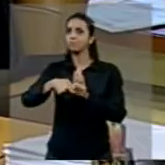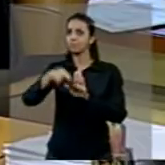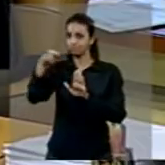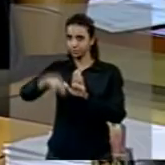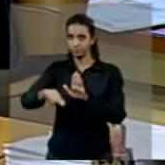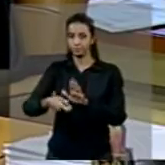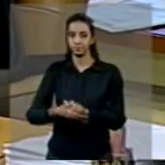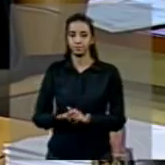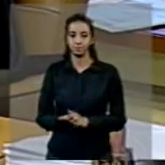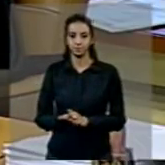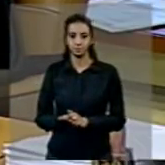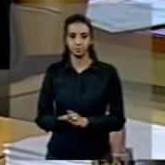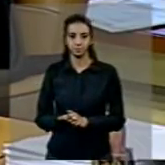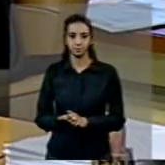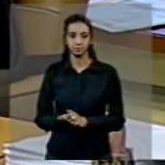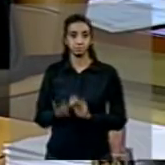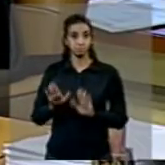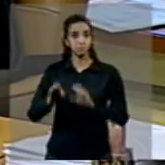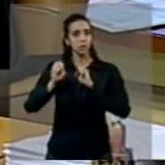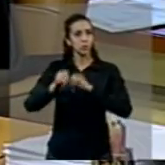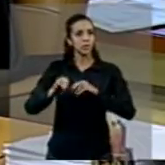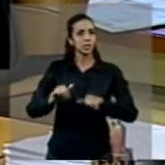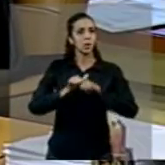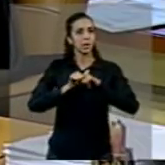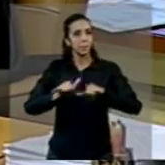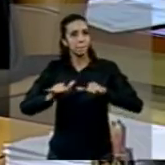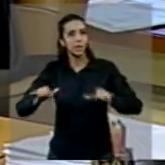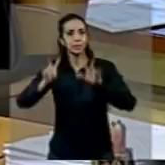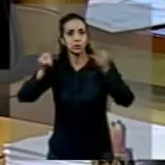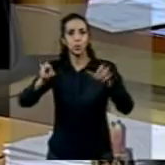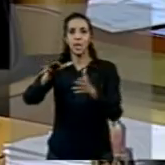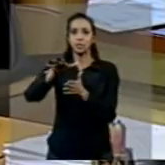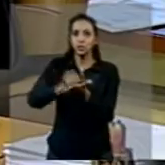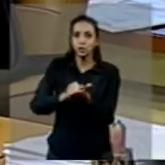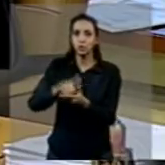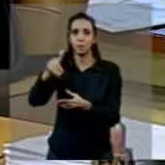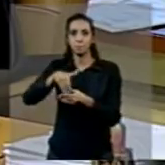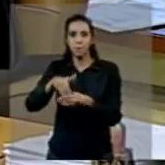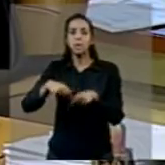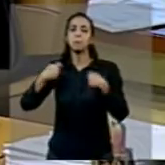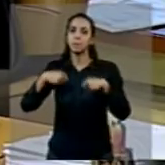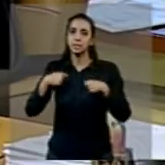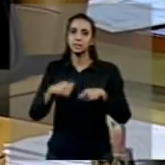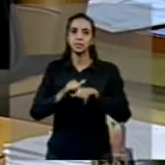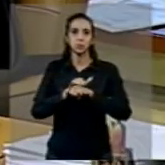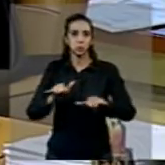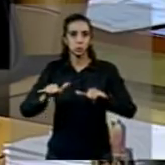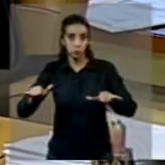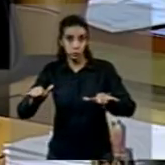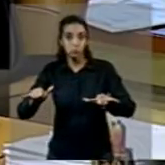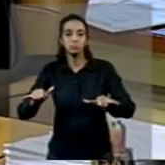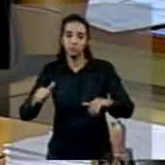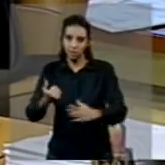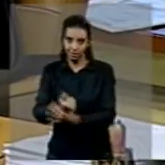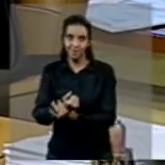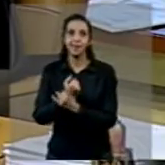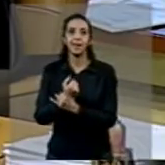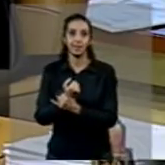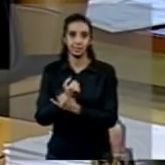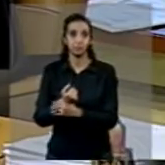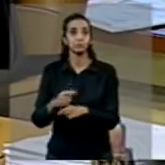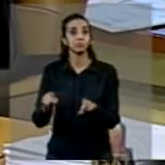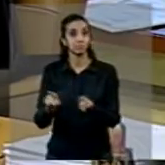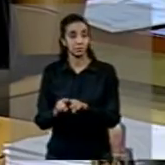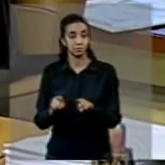A educação eleitoral e as campanhas de registro são necessárias para assegurar o efetivo